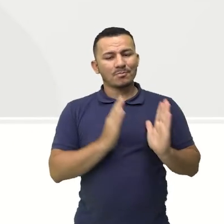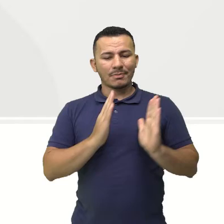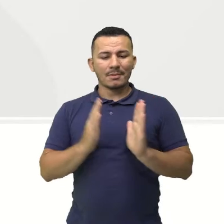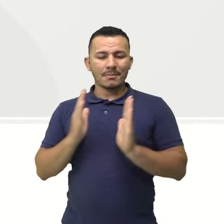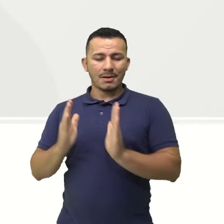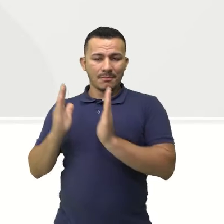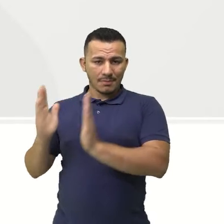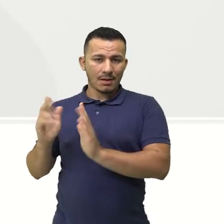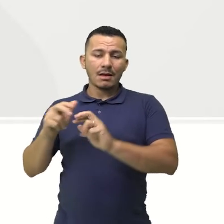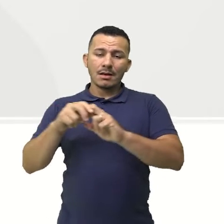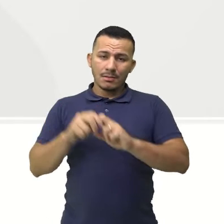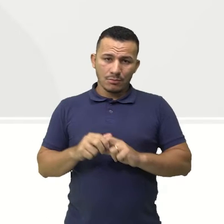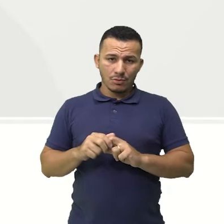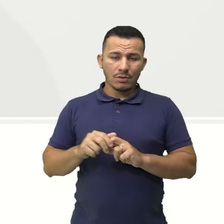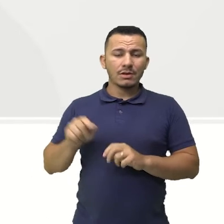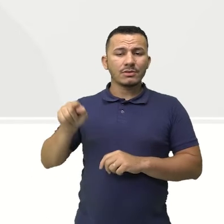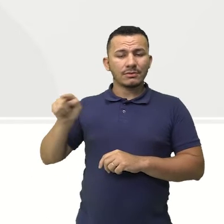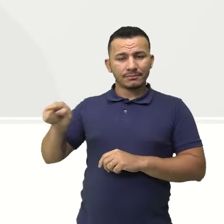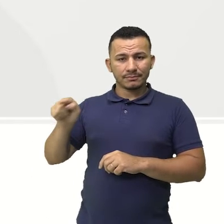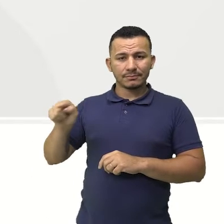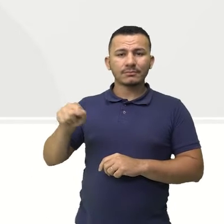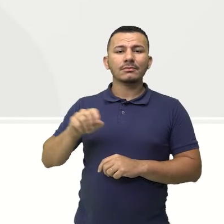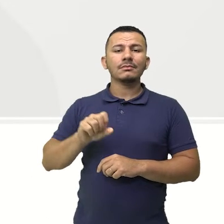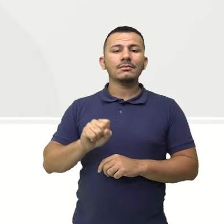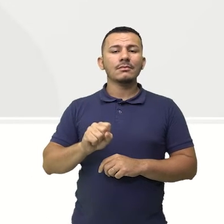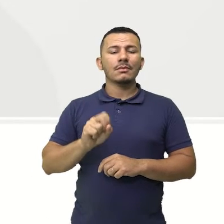se diz, pessoal, e assim